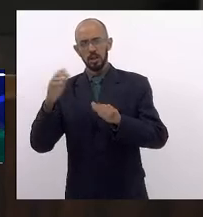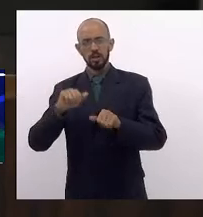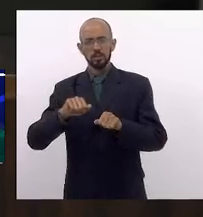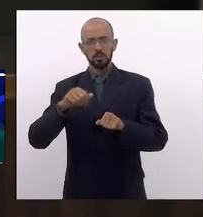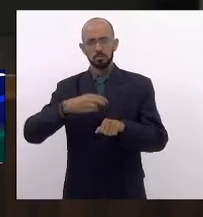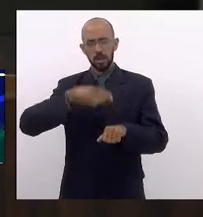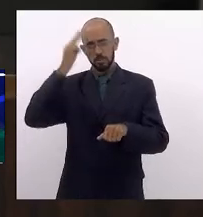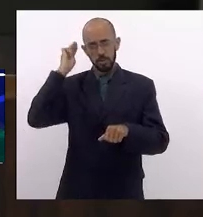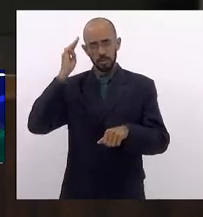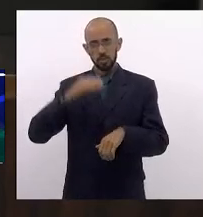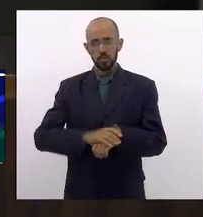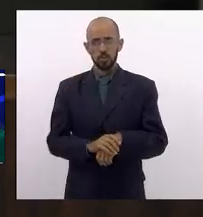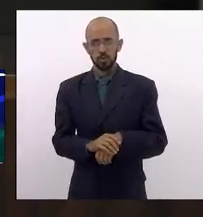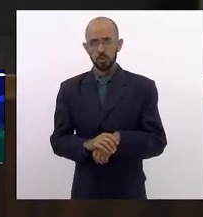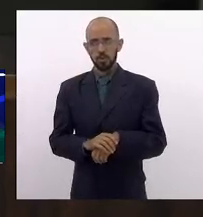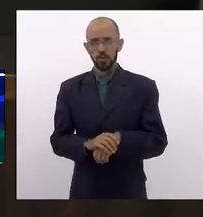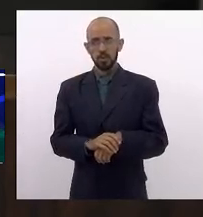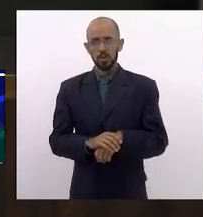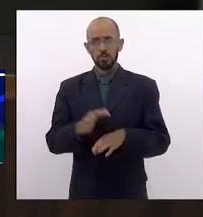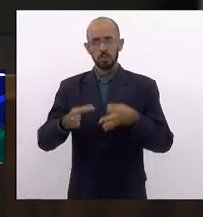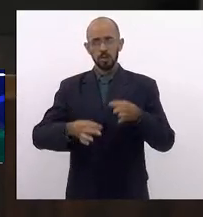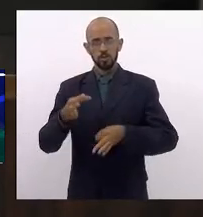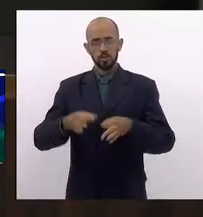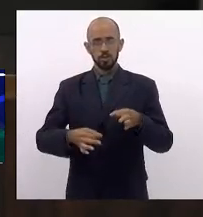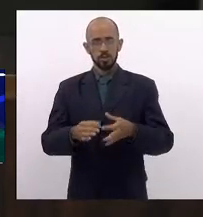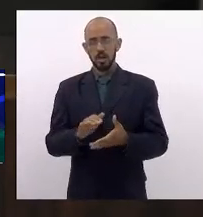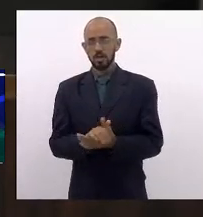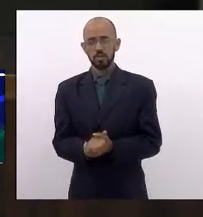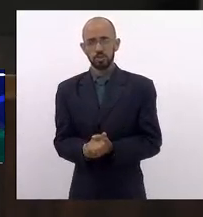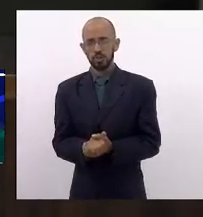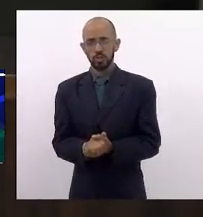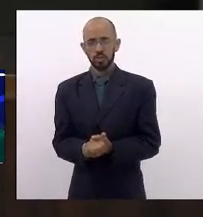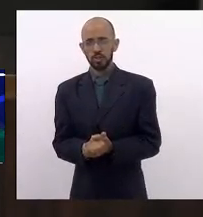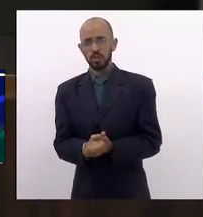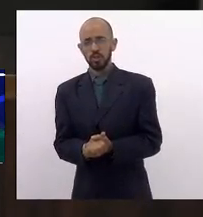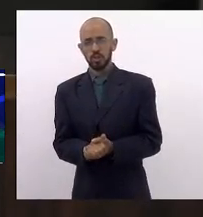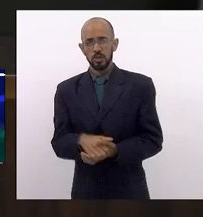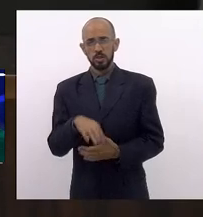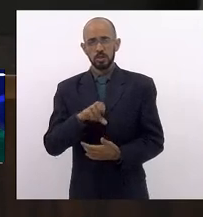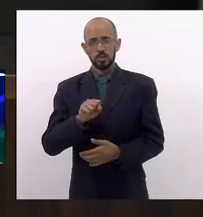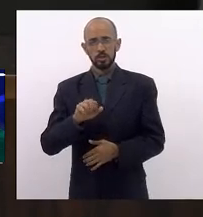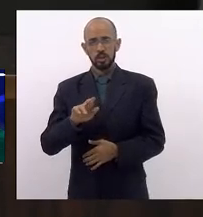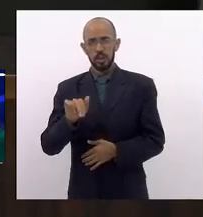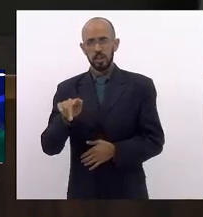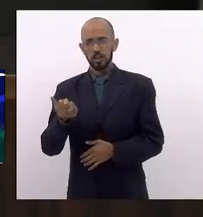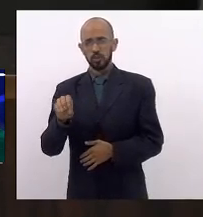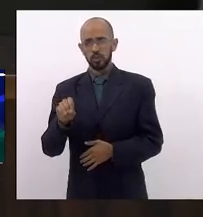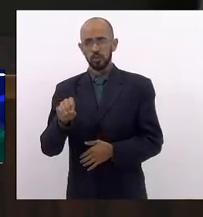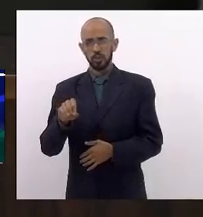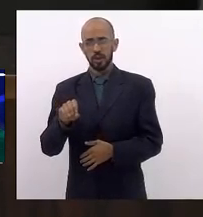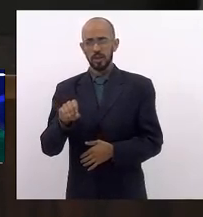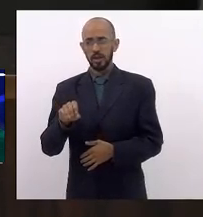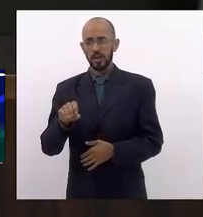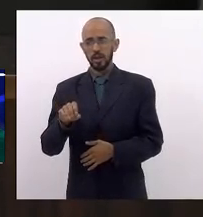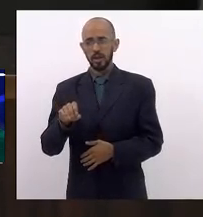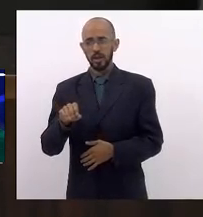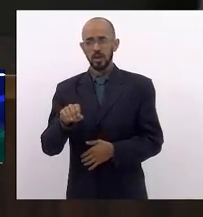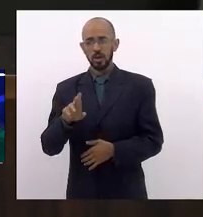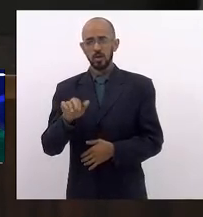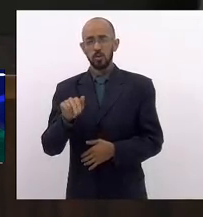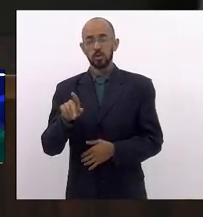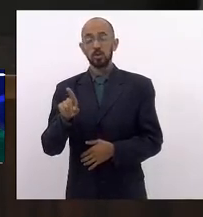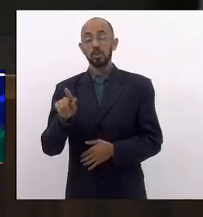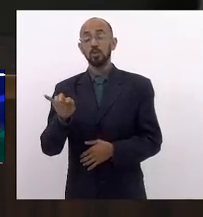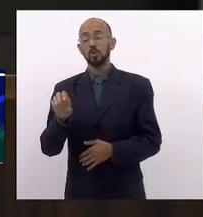antes que tá mas pode ser parecer pela juridicidade pela comissão de normas Deputado Sérgio Fernandes estado máscara adaptador trigo ou